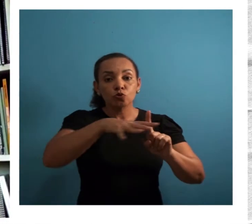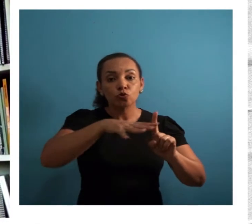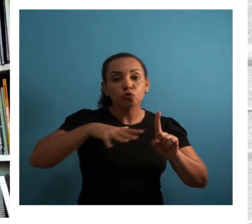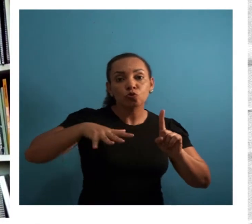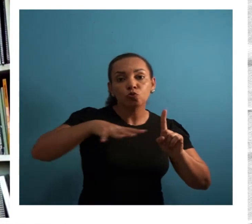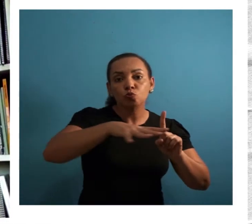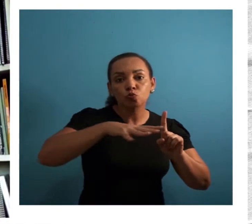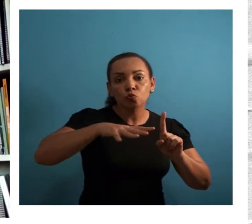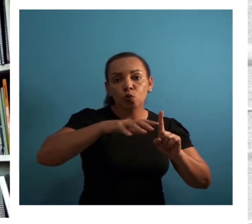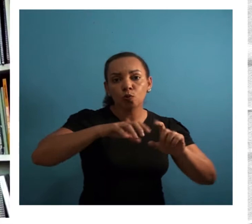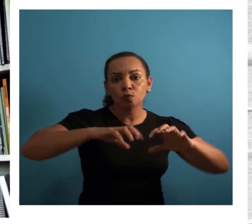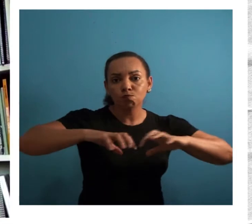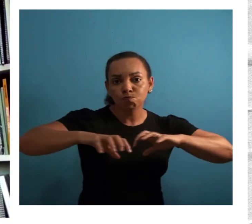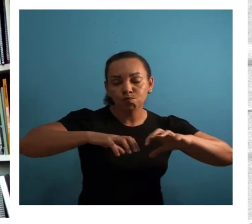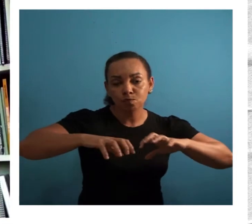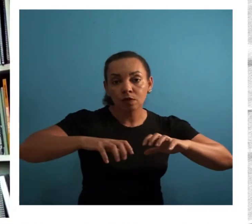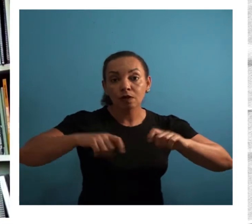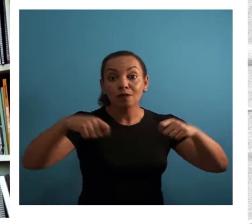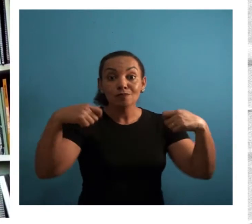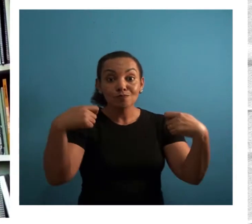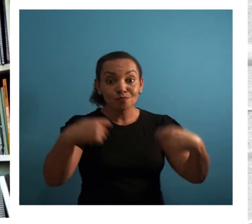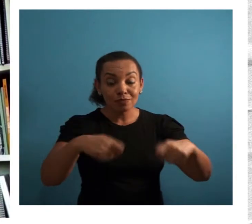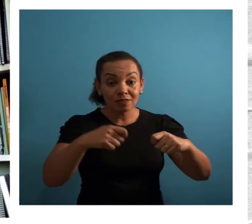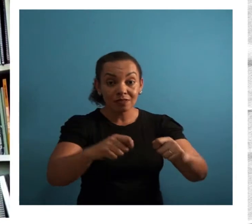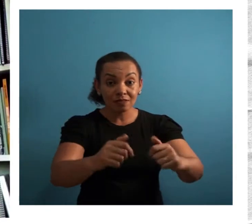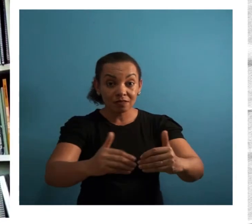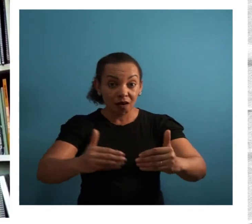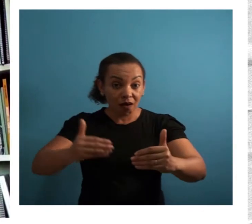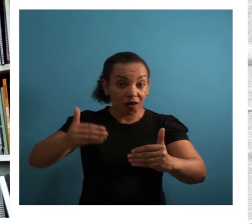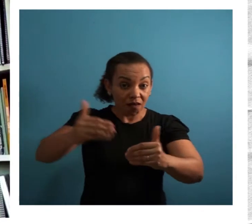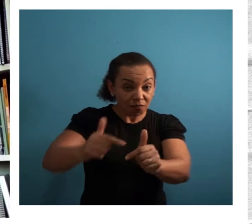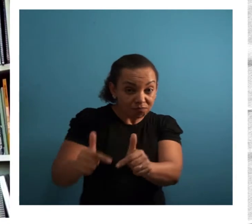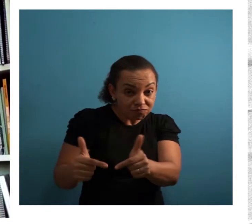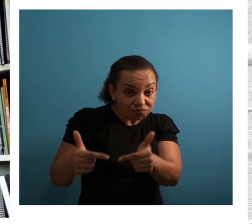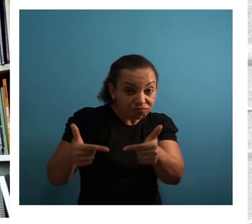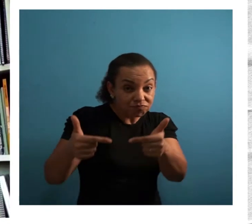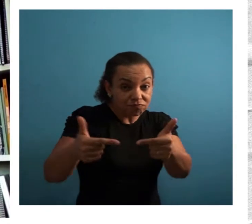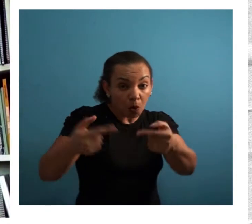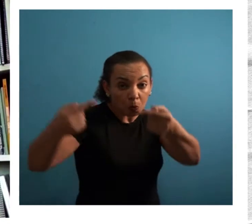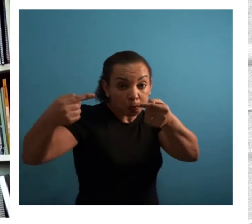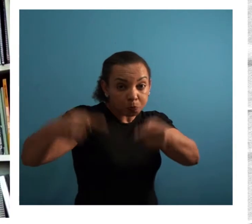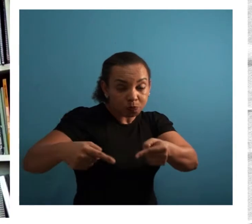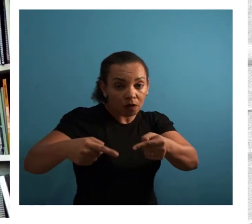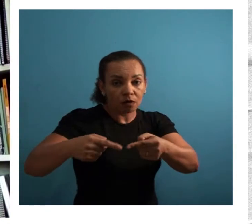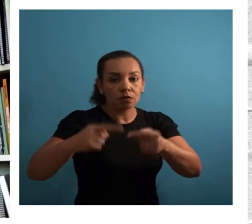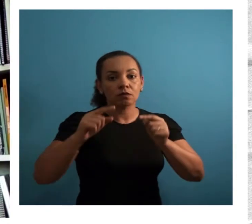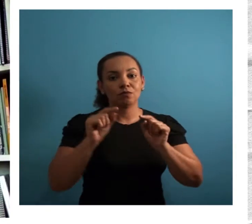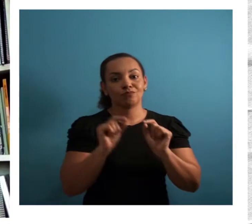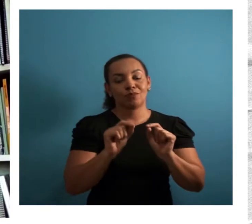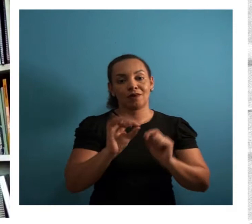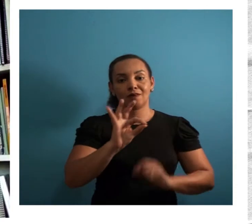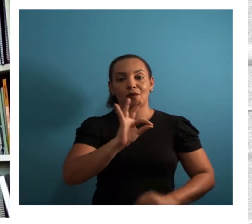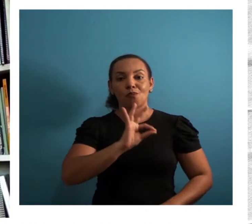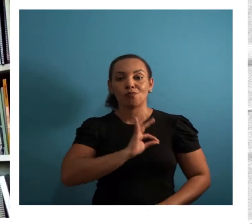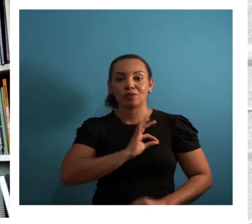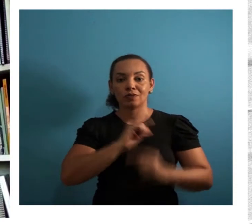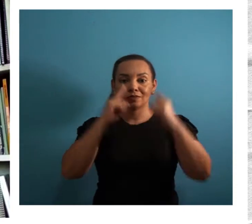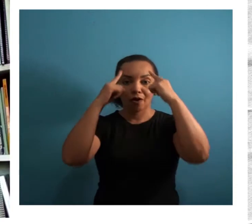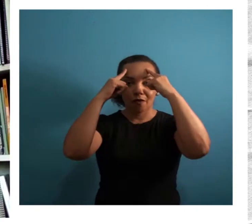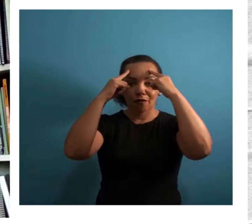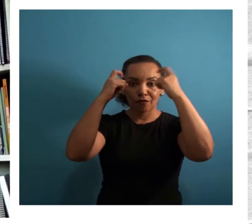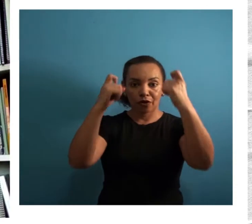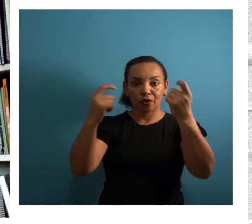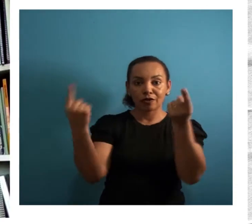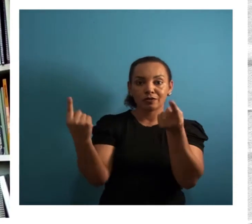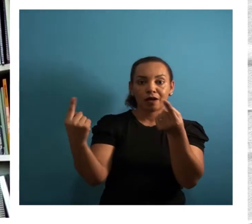sociais os movimentos populares precisam enfrentar antes de tudo a violência policial e isso tem que estar